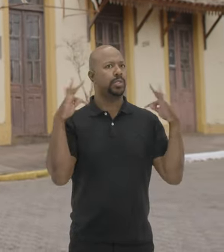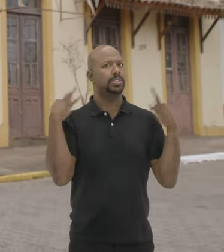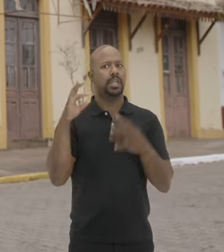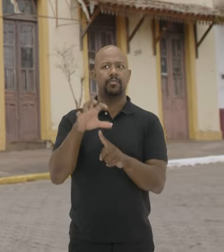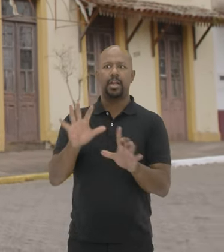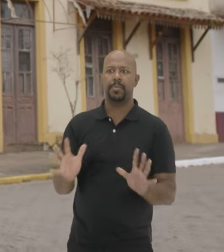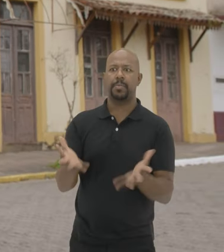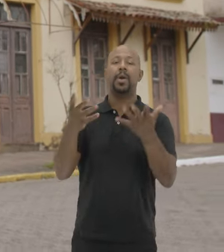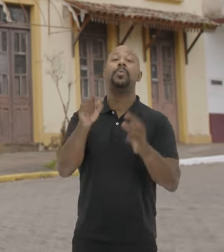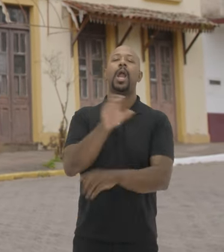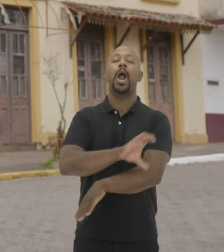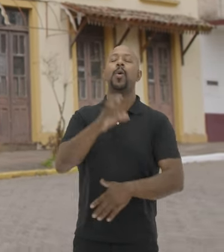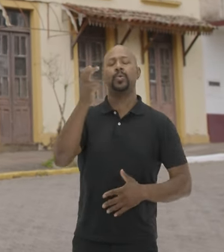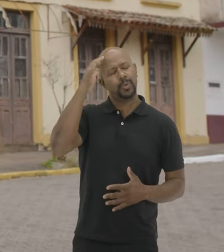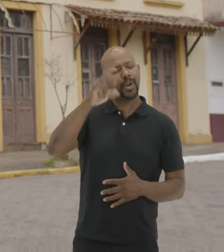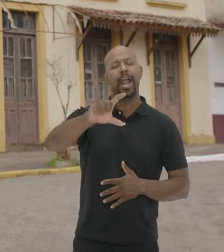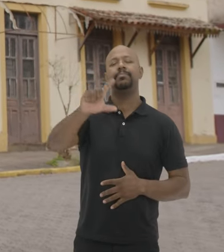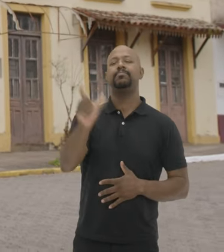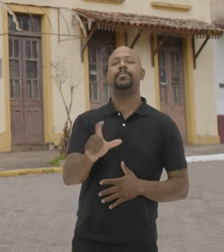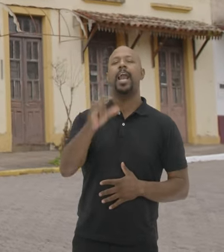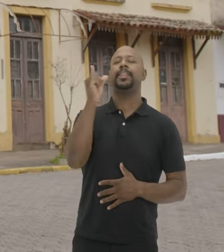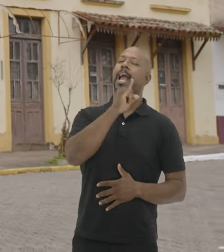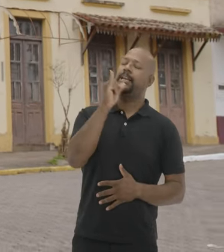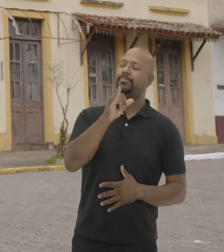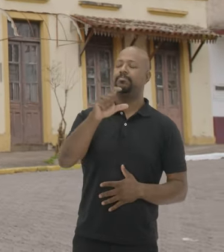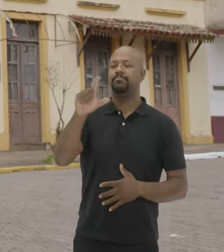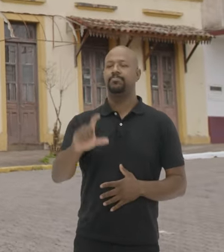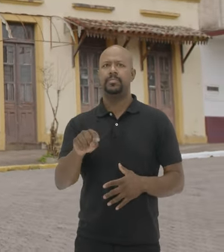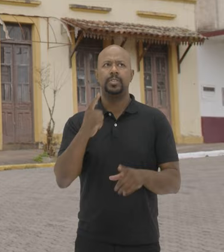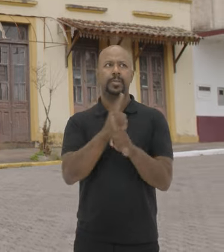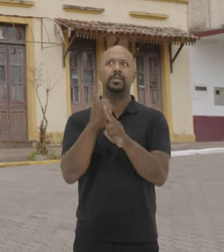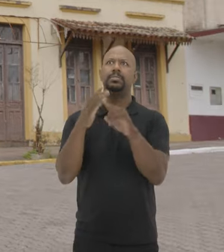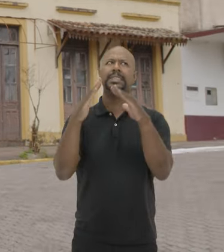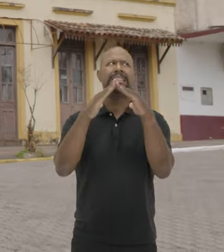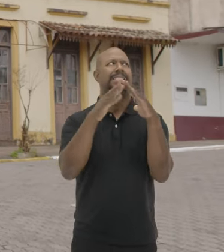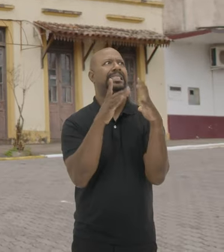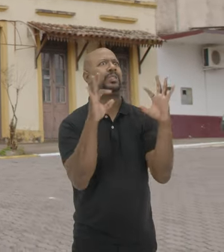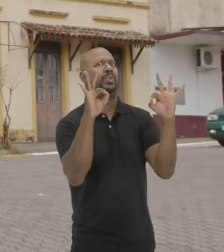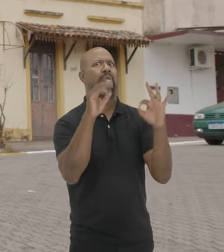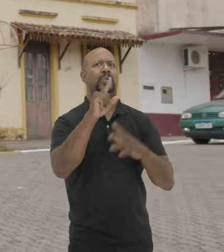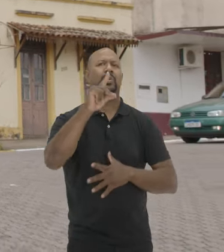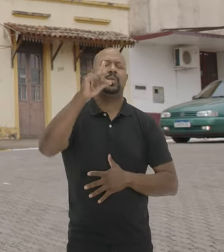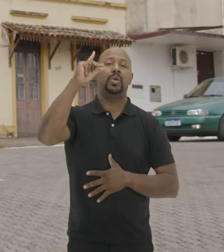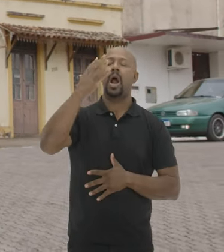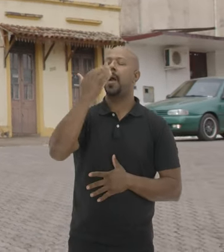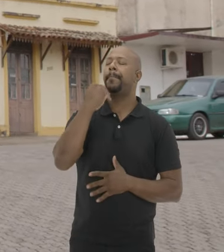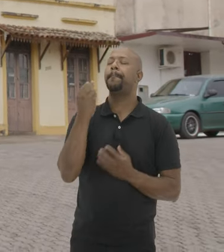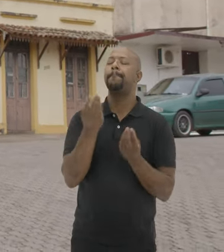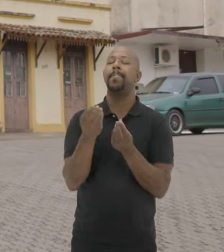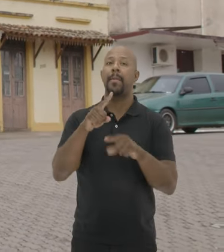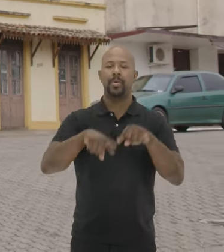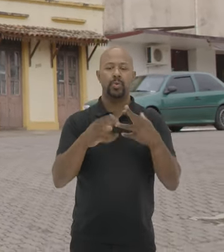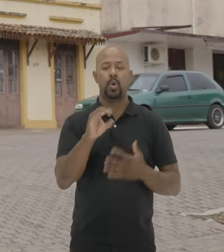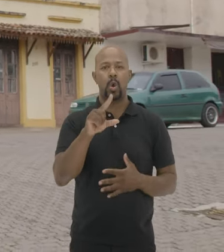seu maior patrimônio, a cultura italiana. Por aqui encontramos casarões centenários, comida típica,